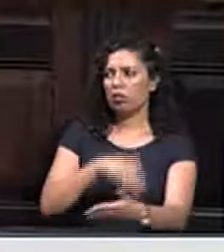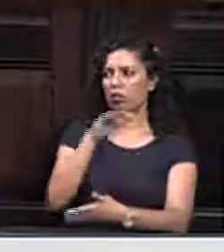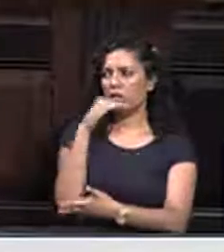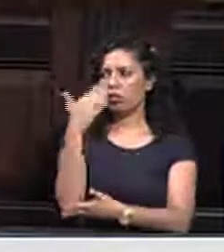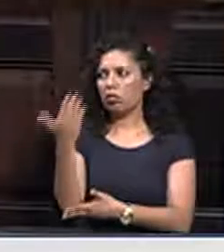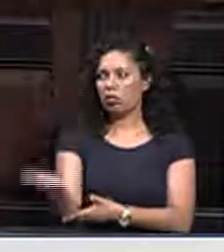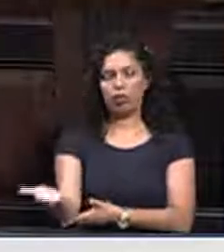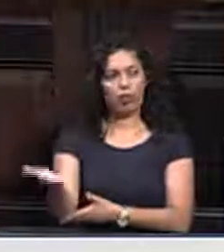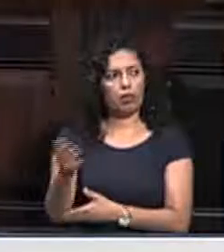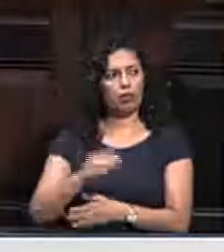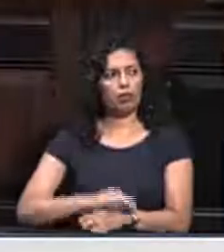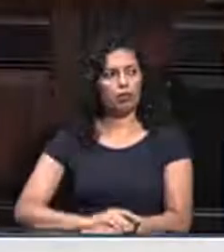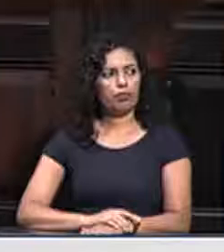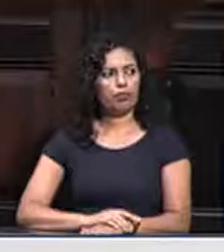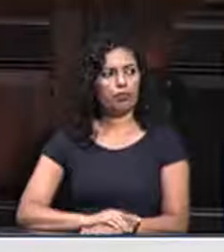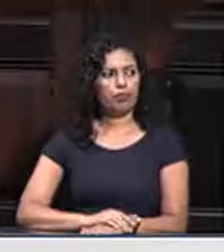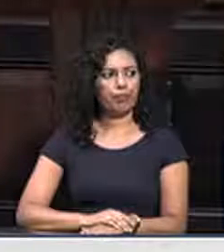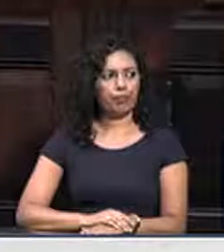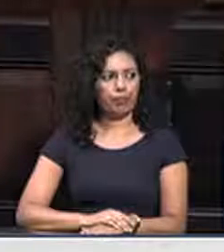de árvore.